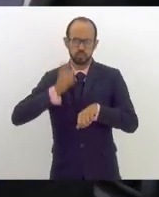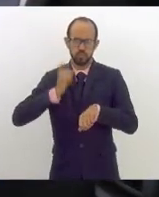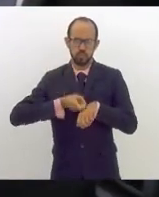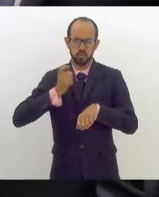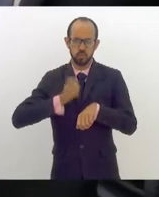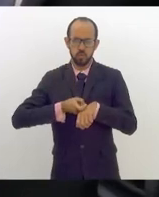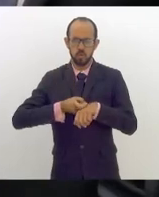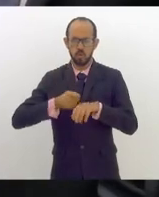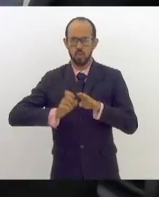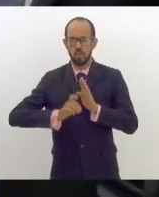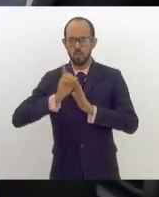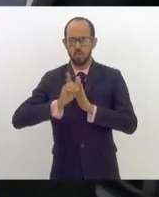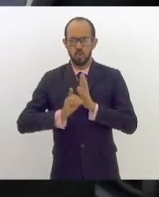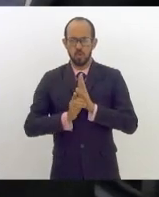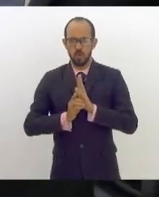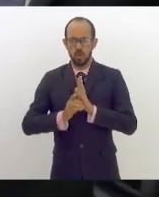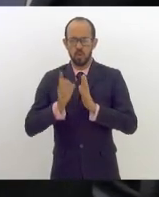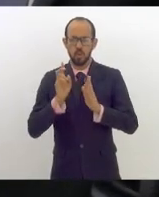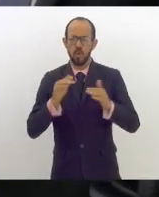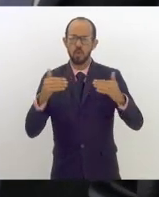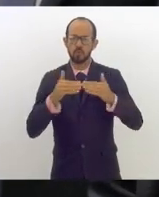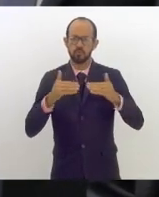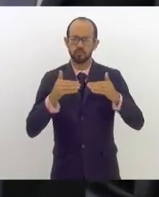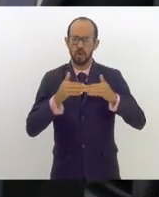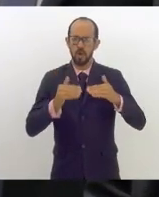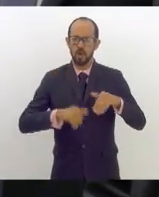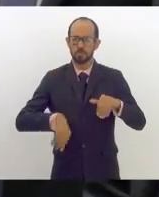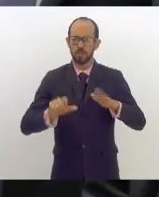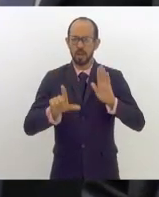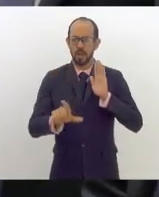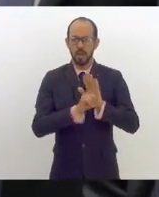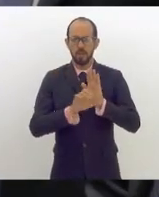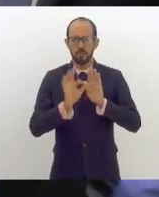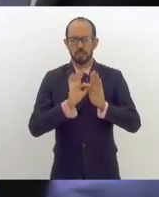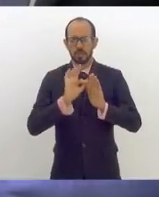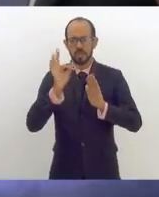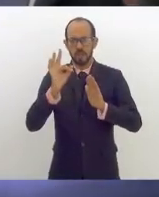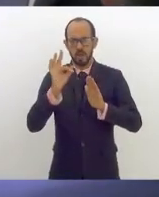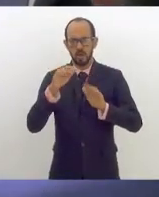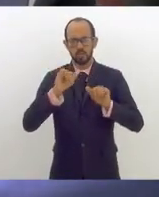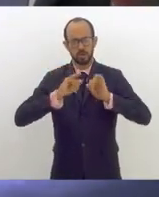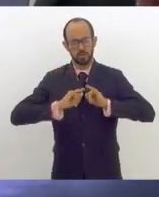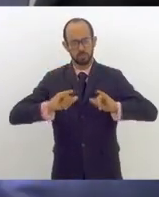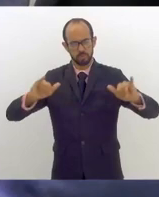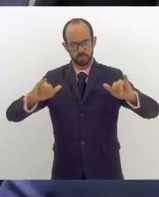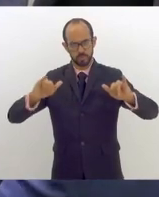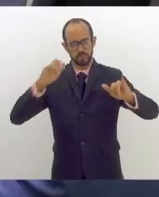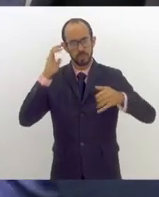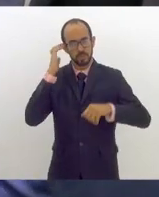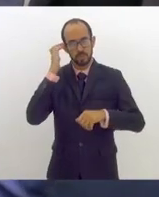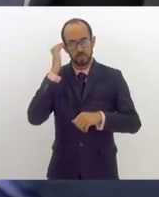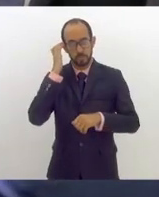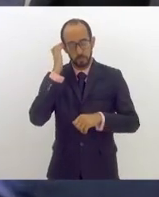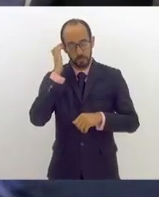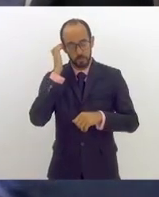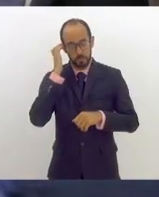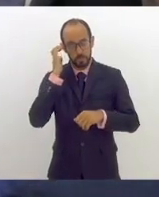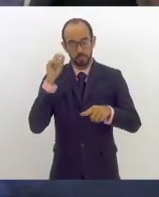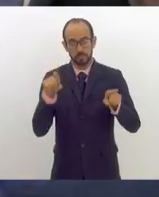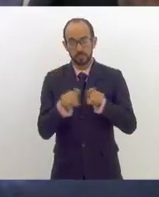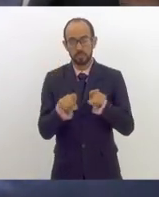Decreto na forma da lei complementar Federal uma vez que ela simplesmente da publicidade é isso mais do que o senhor presidente